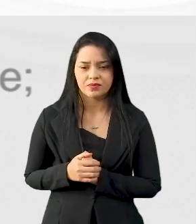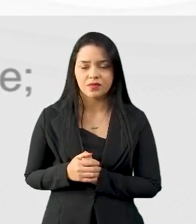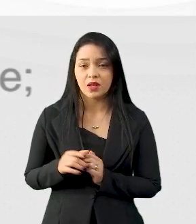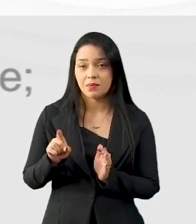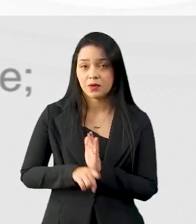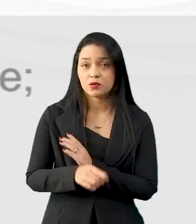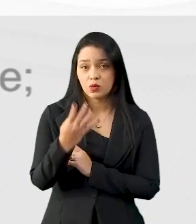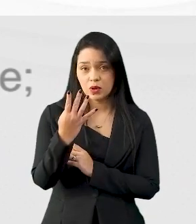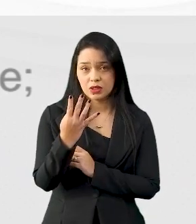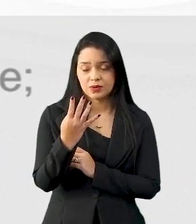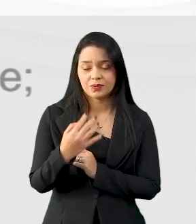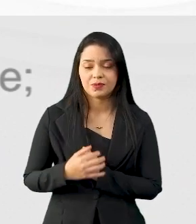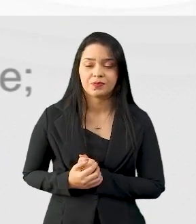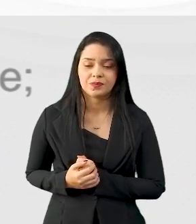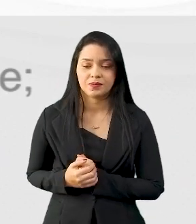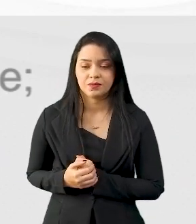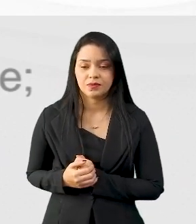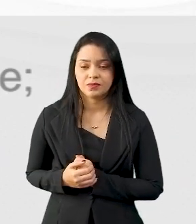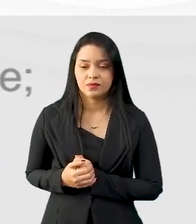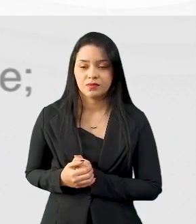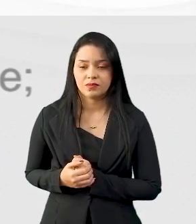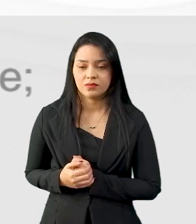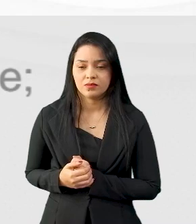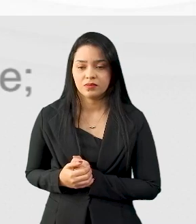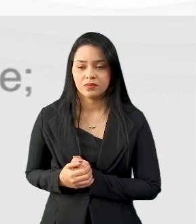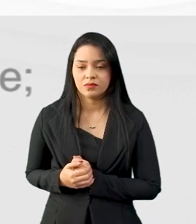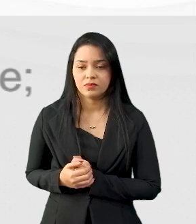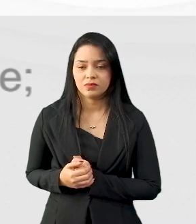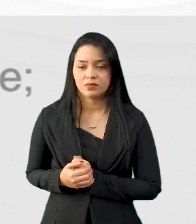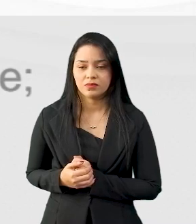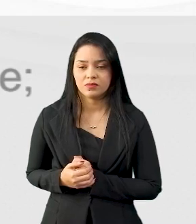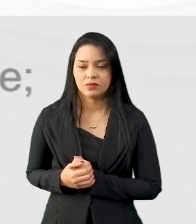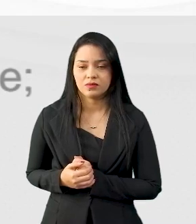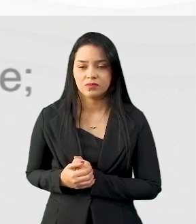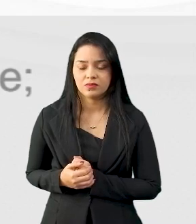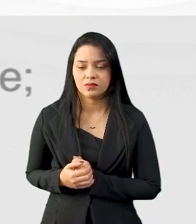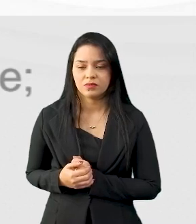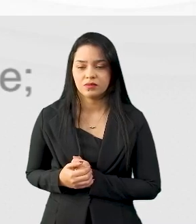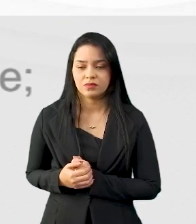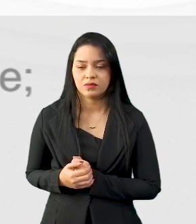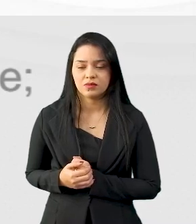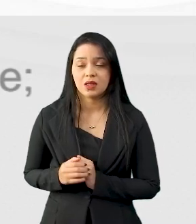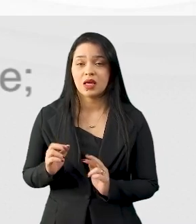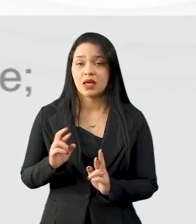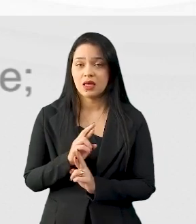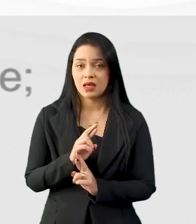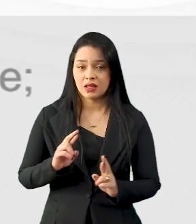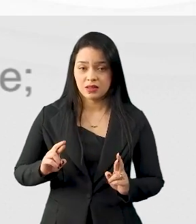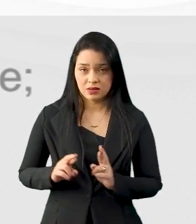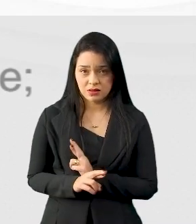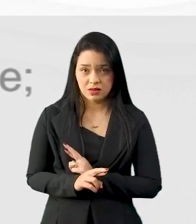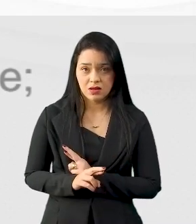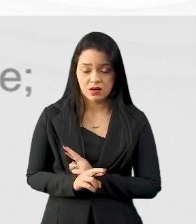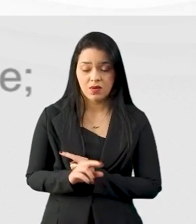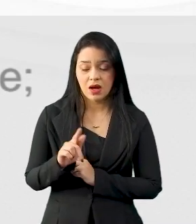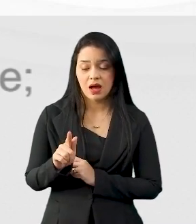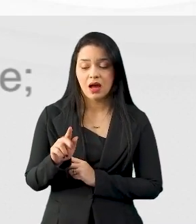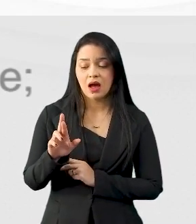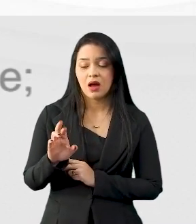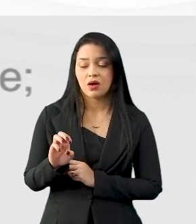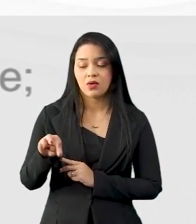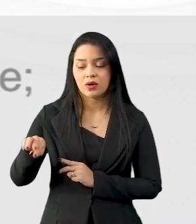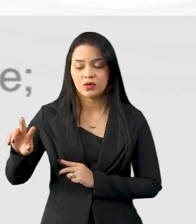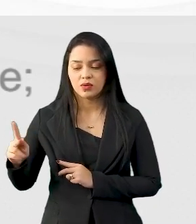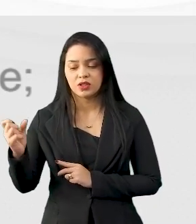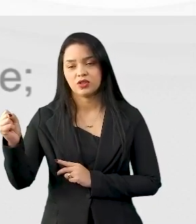3, tá? Ele está atrasado menos 4 horas em relação, tá certo, a Greenwich. E,